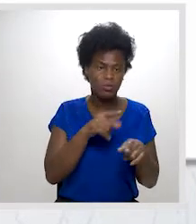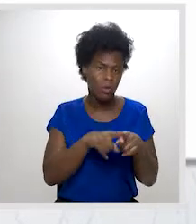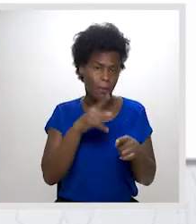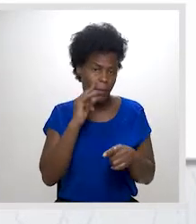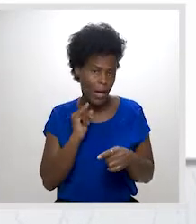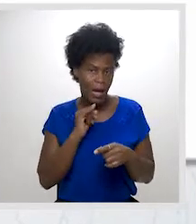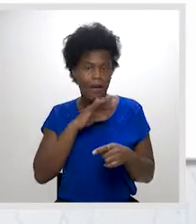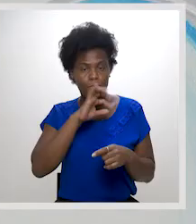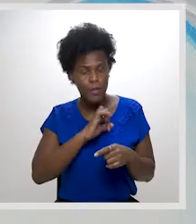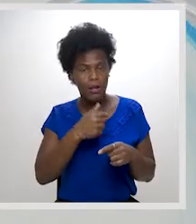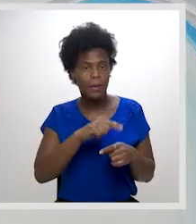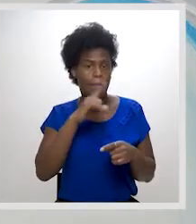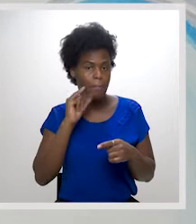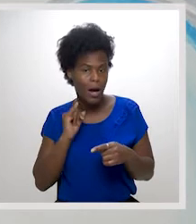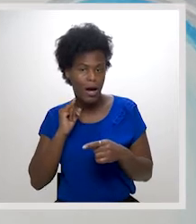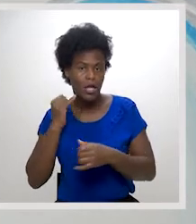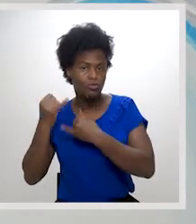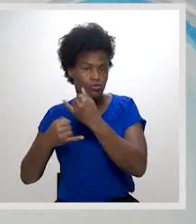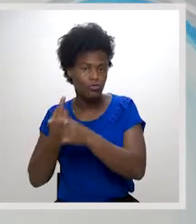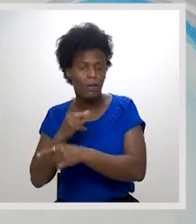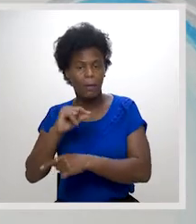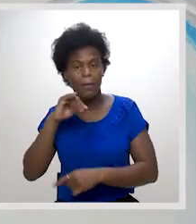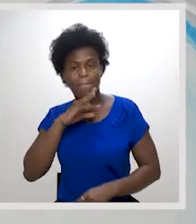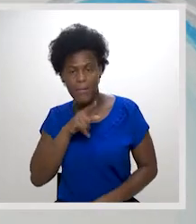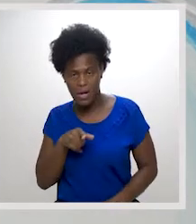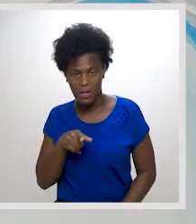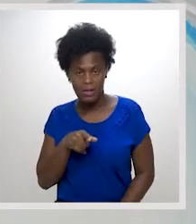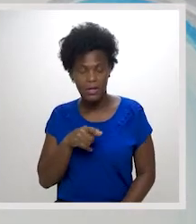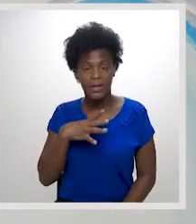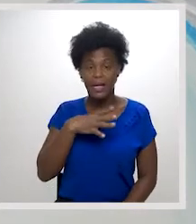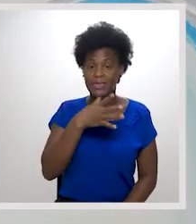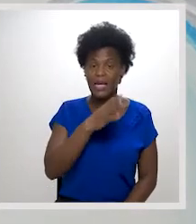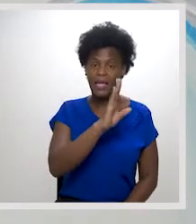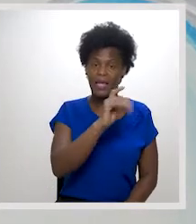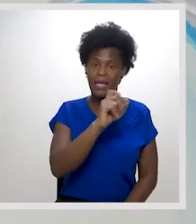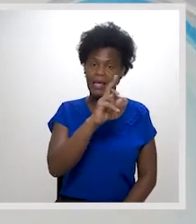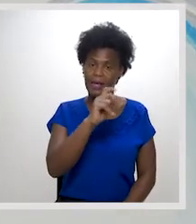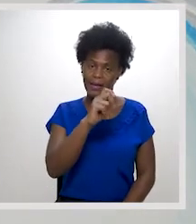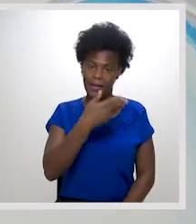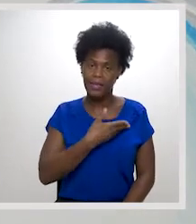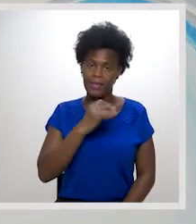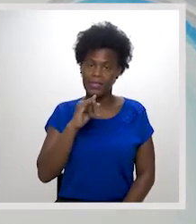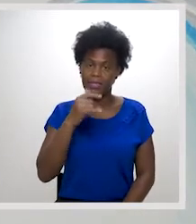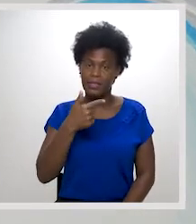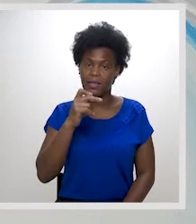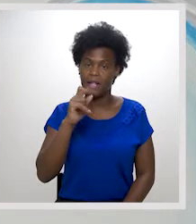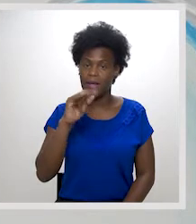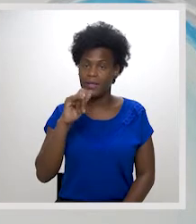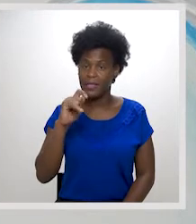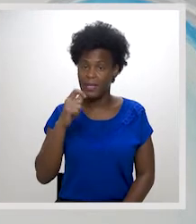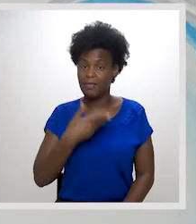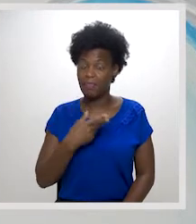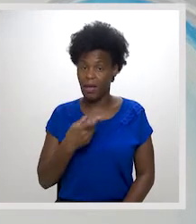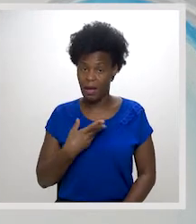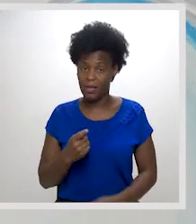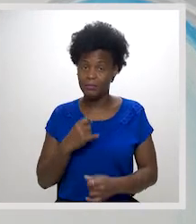filho herdou tanto o pai como a mãe. Então isso quer dizer a hereditariedade. Nós